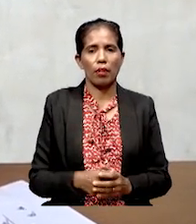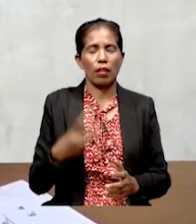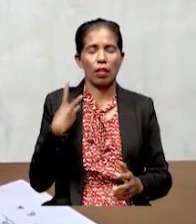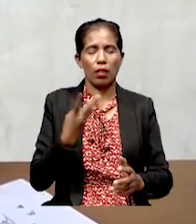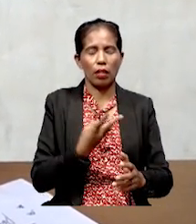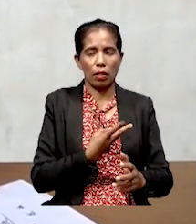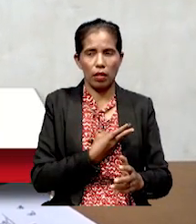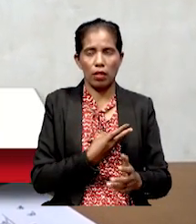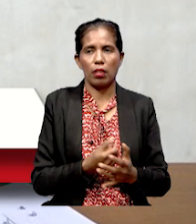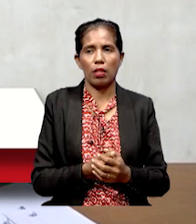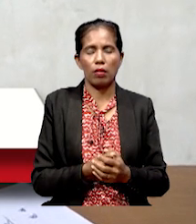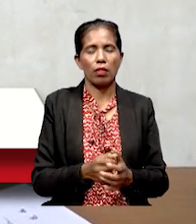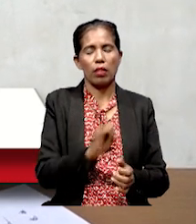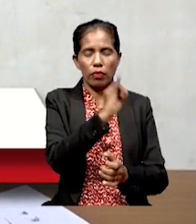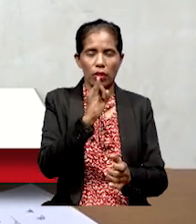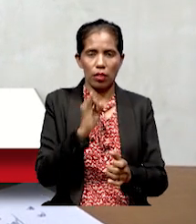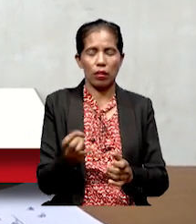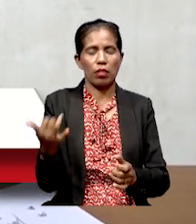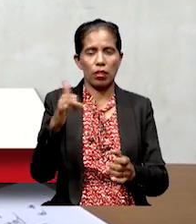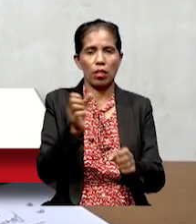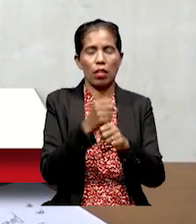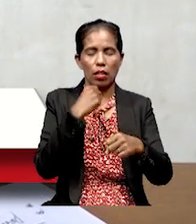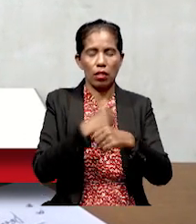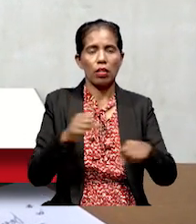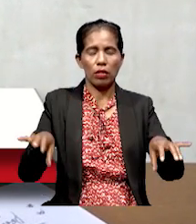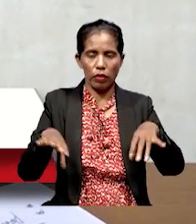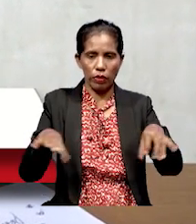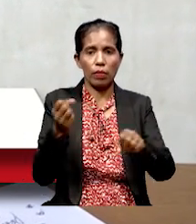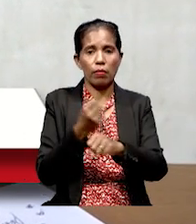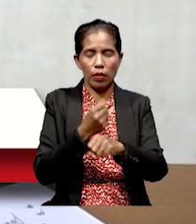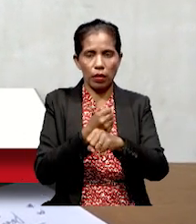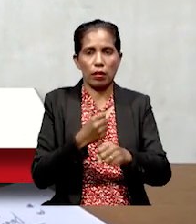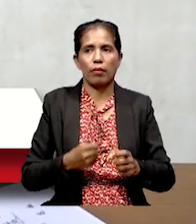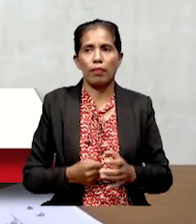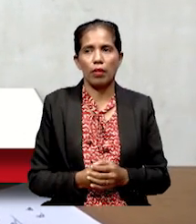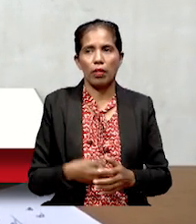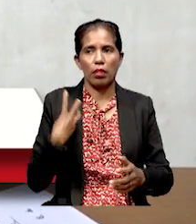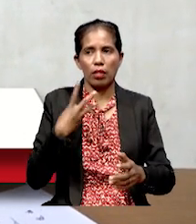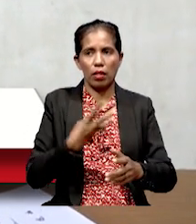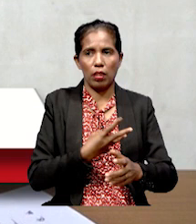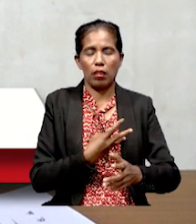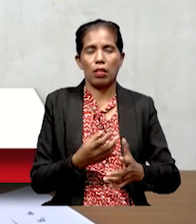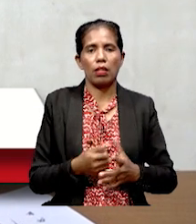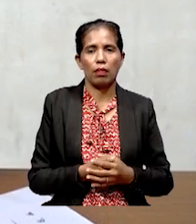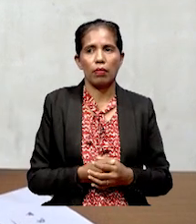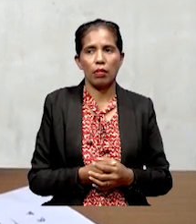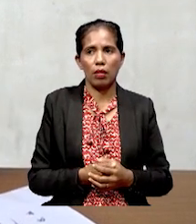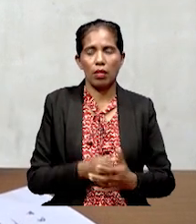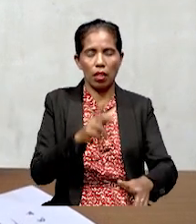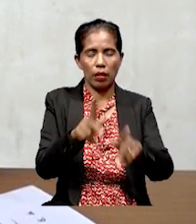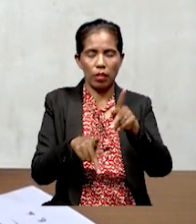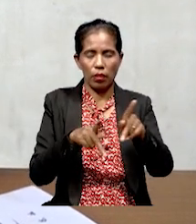inteligente, mas parte investigação em mim, se rehalo a serviço de macas. E está suspeita, é uma neve